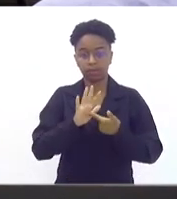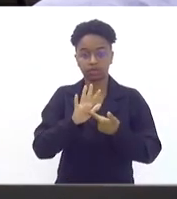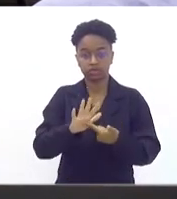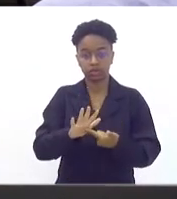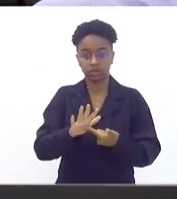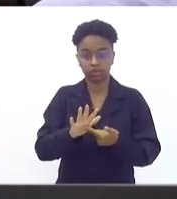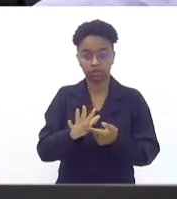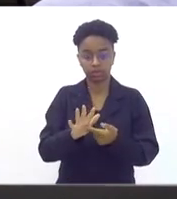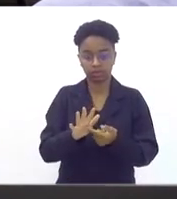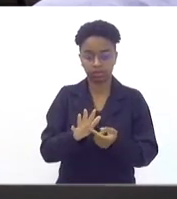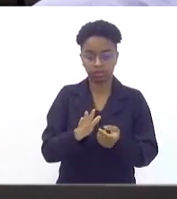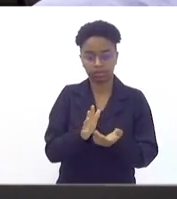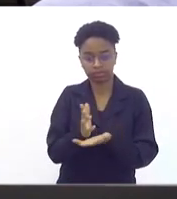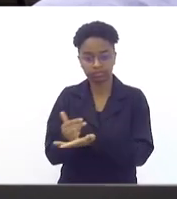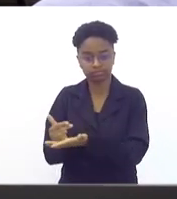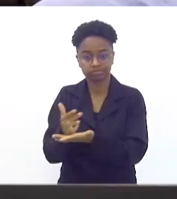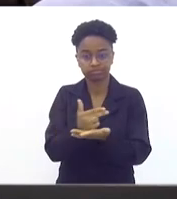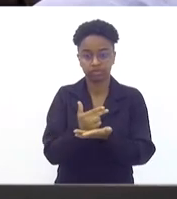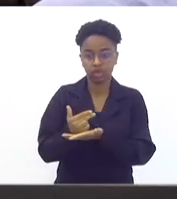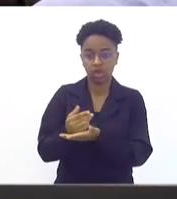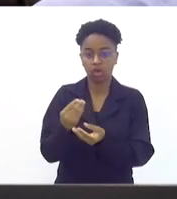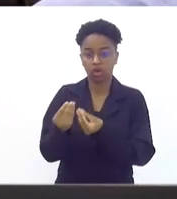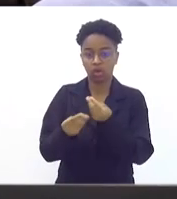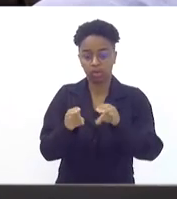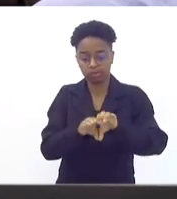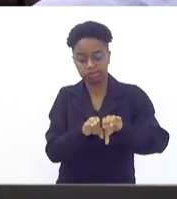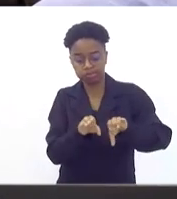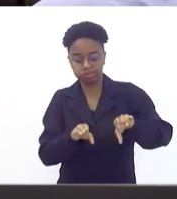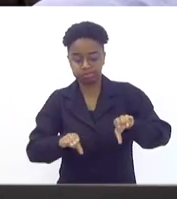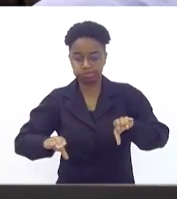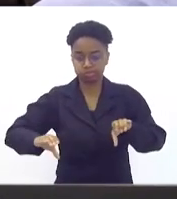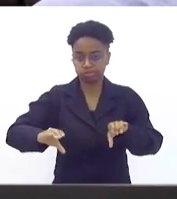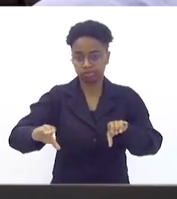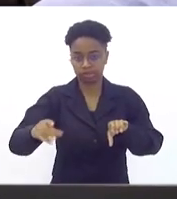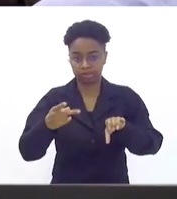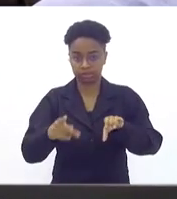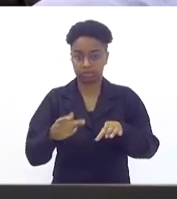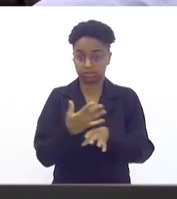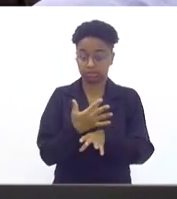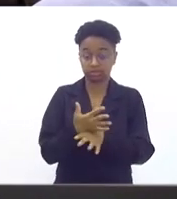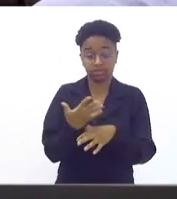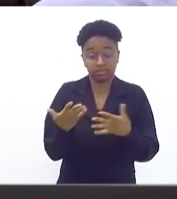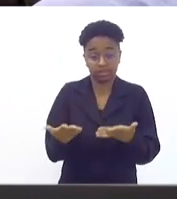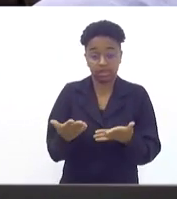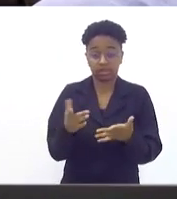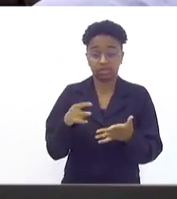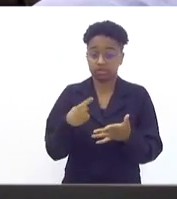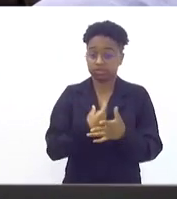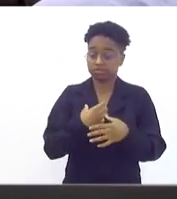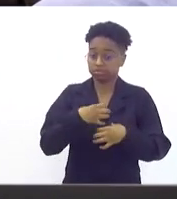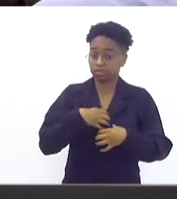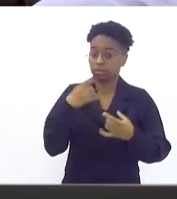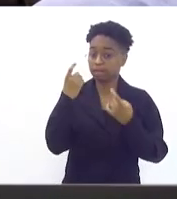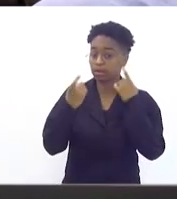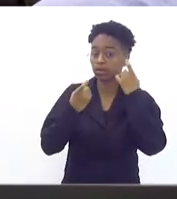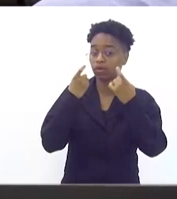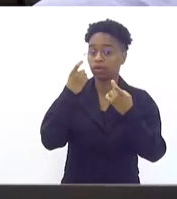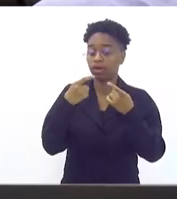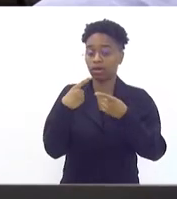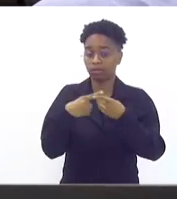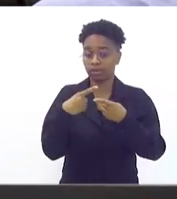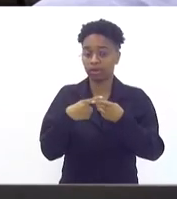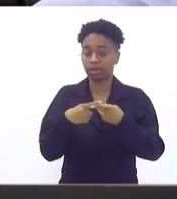da natureja no município e isso faz com que a cidade fique muito preocupada eu tenho